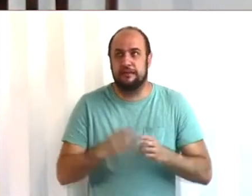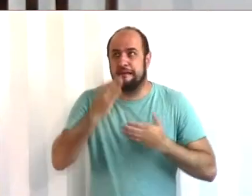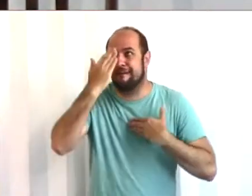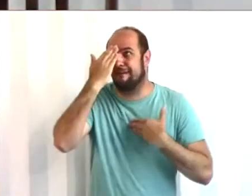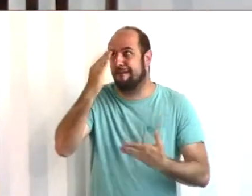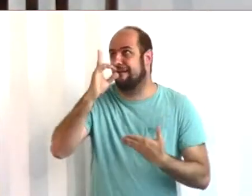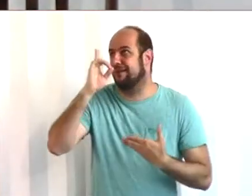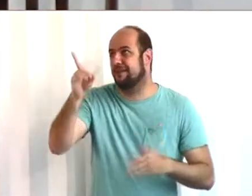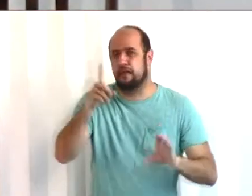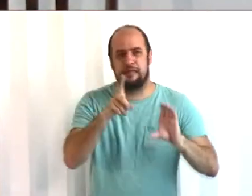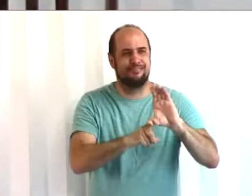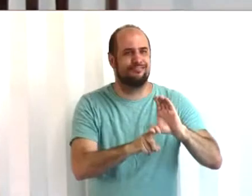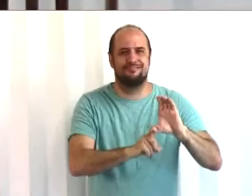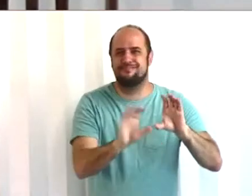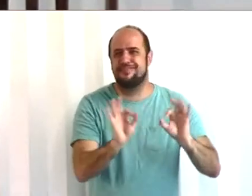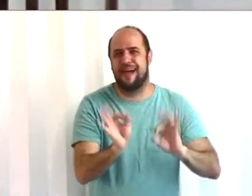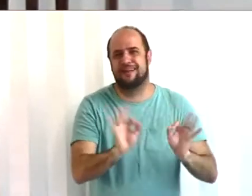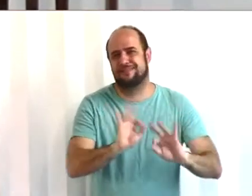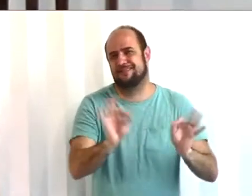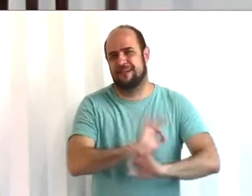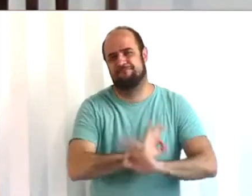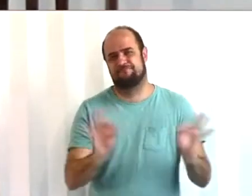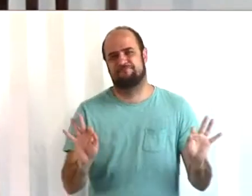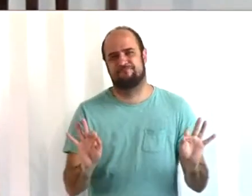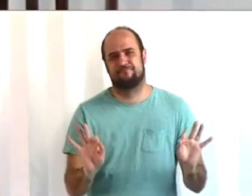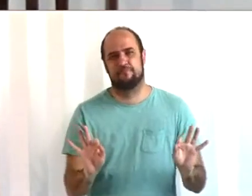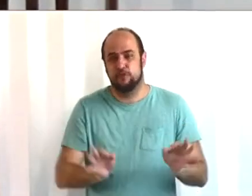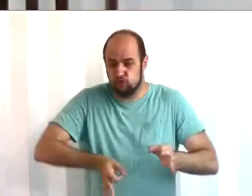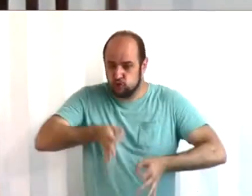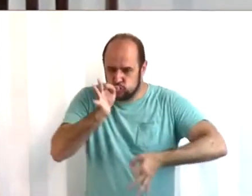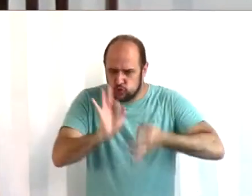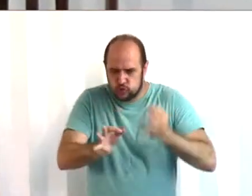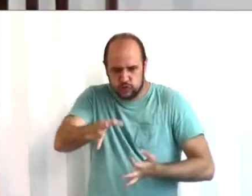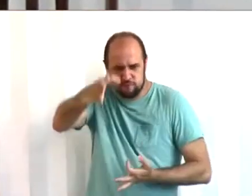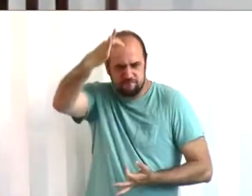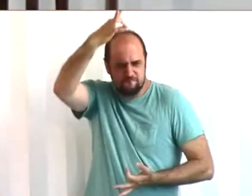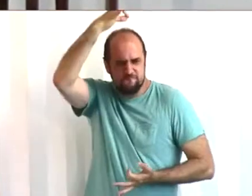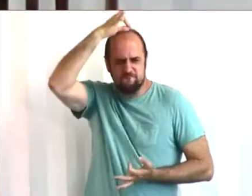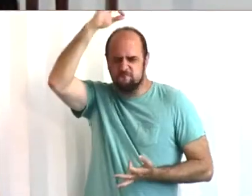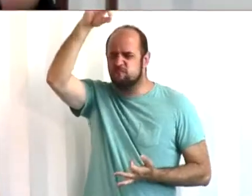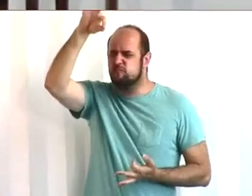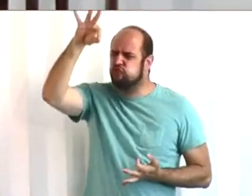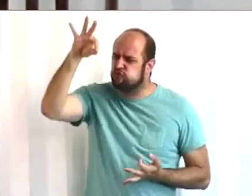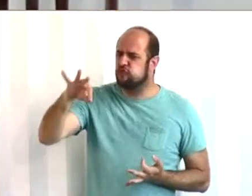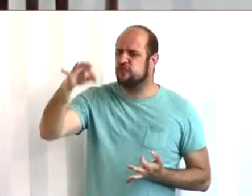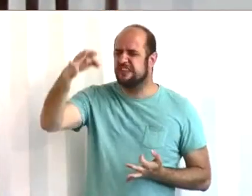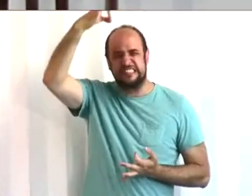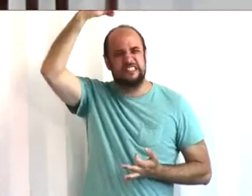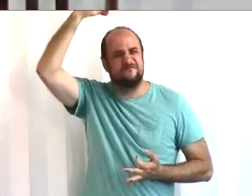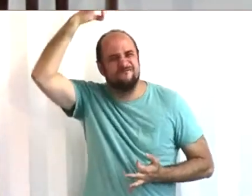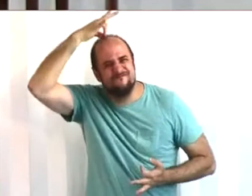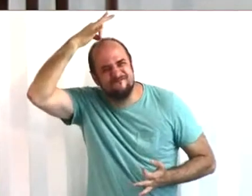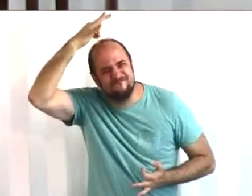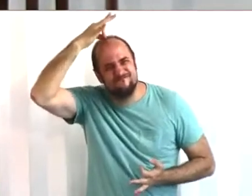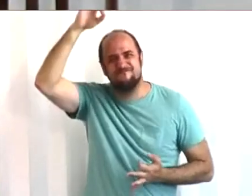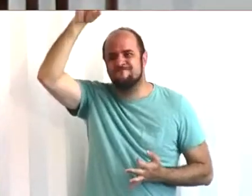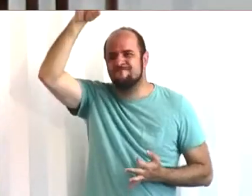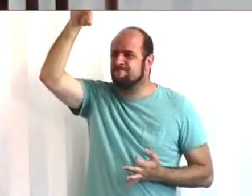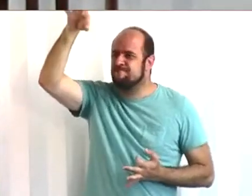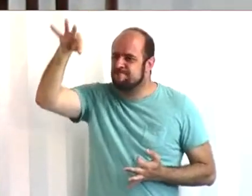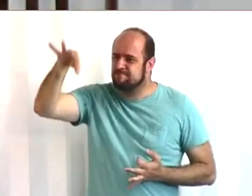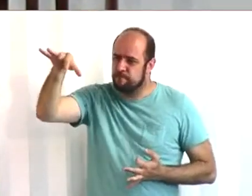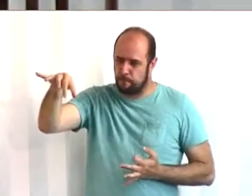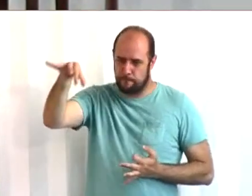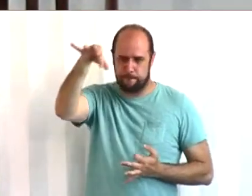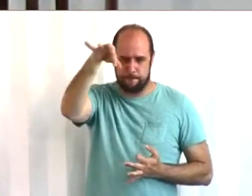Graças a Deus, ele é justificado em espírito, ele é tornado justo pelo Espírito de Deus. O Espírito de Deus coloca